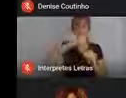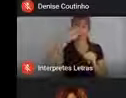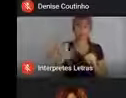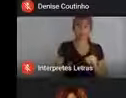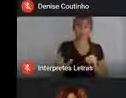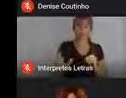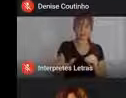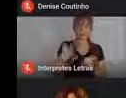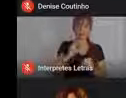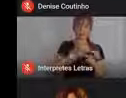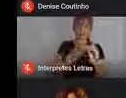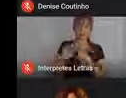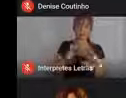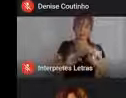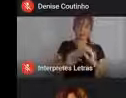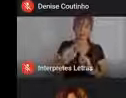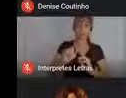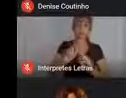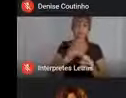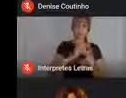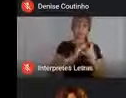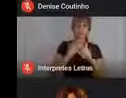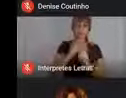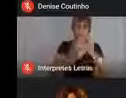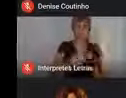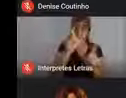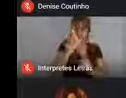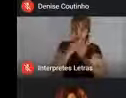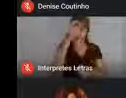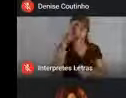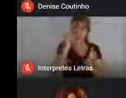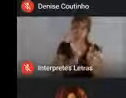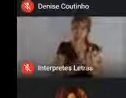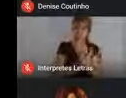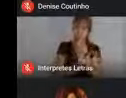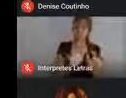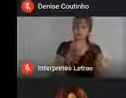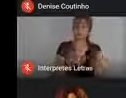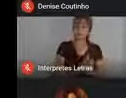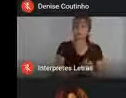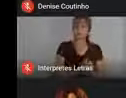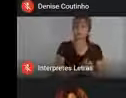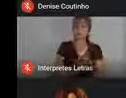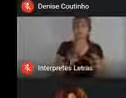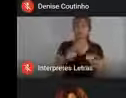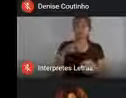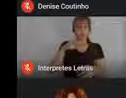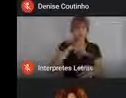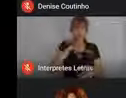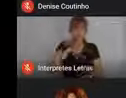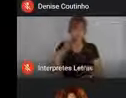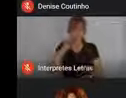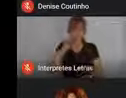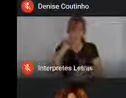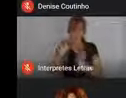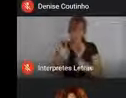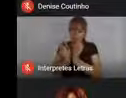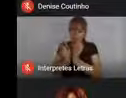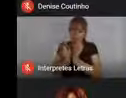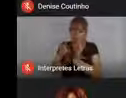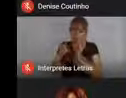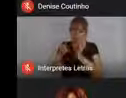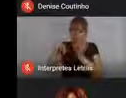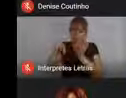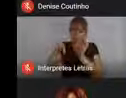ao falar das comunidades afrodescendentes. Porque esse português falado por essas comunidades,